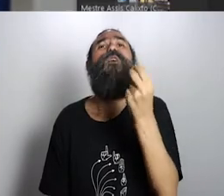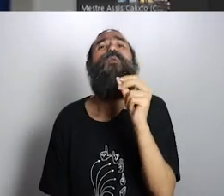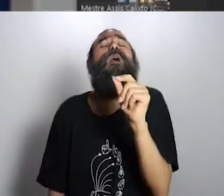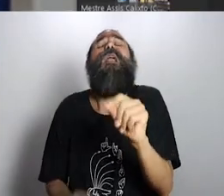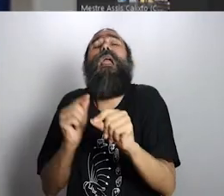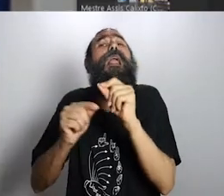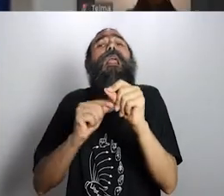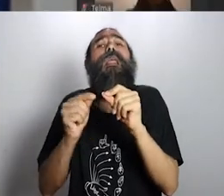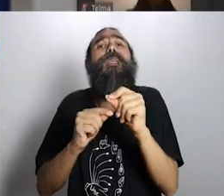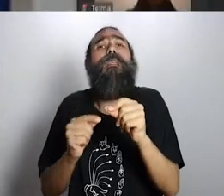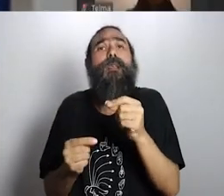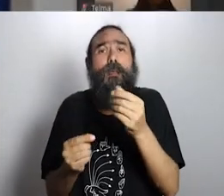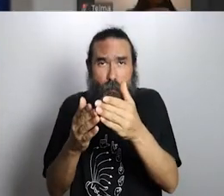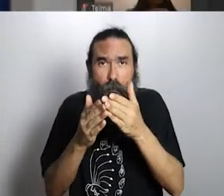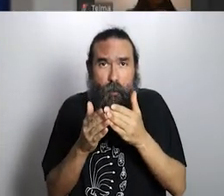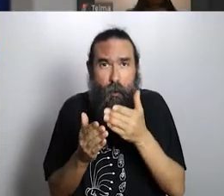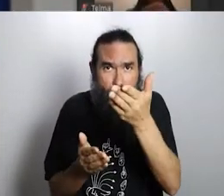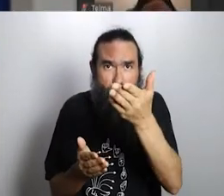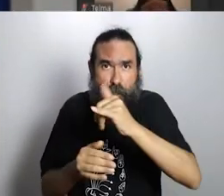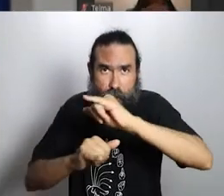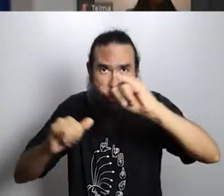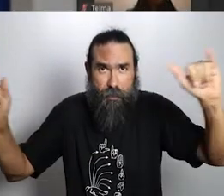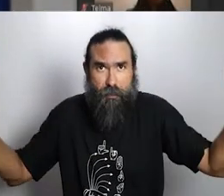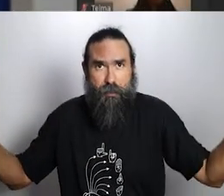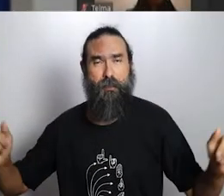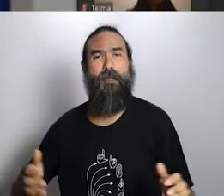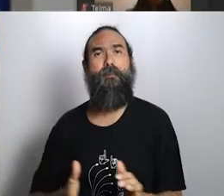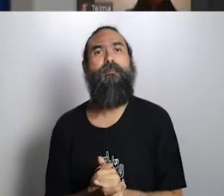quem foi Baracho? Diga quem foi seu pai.